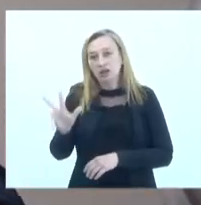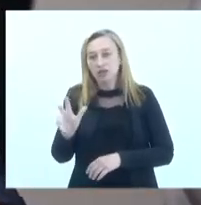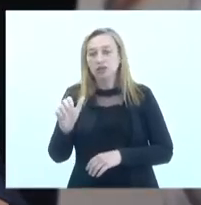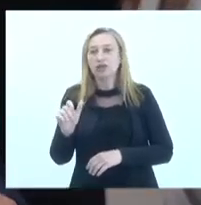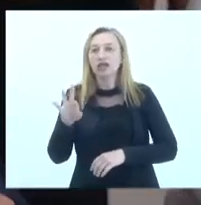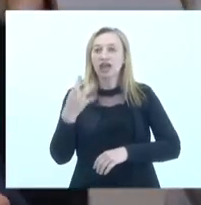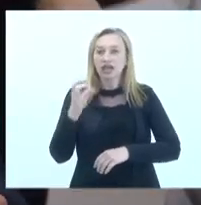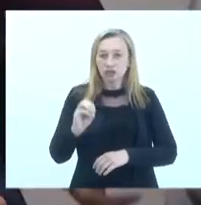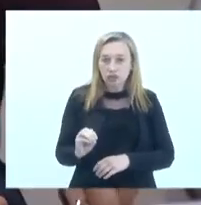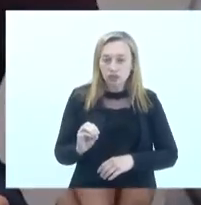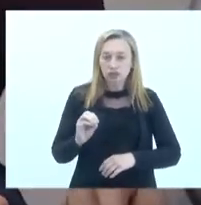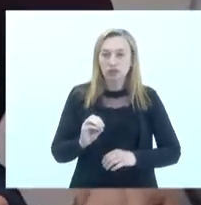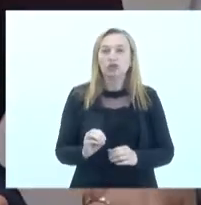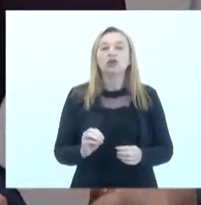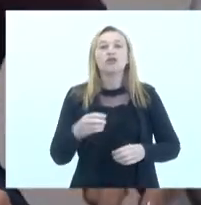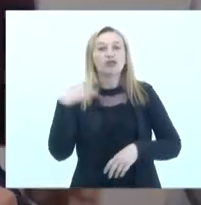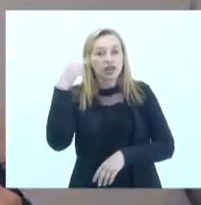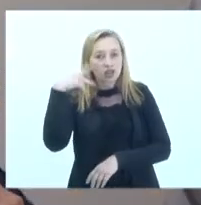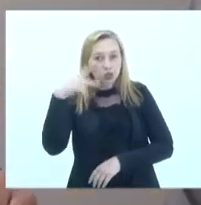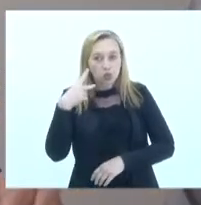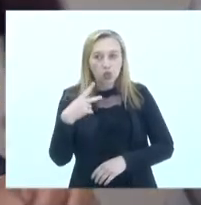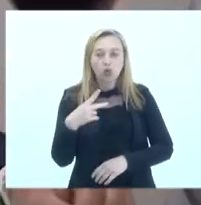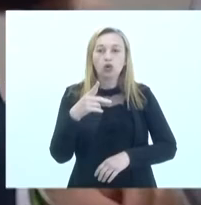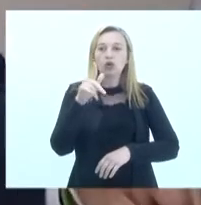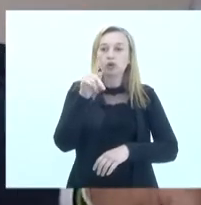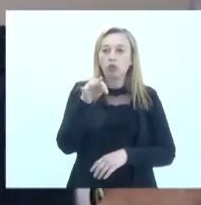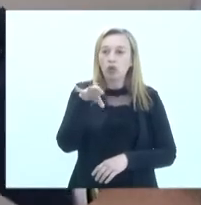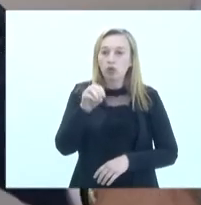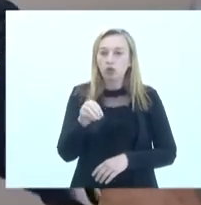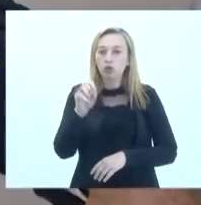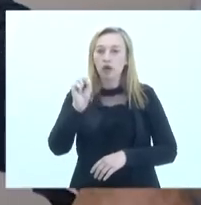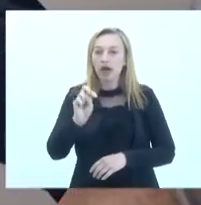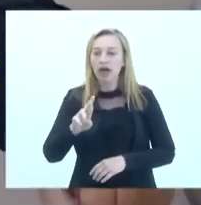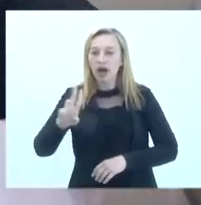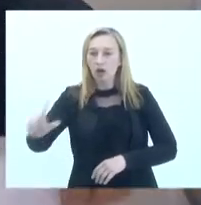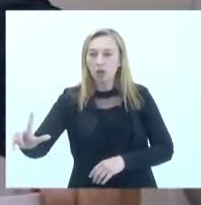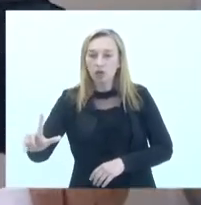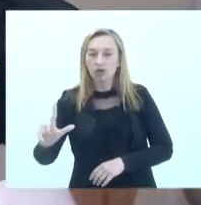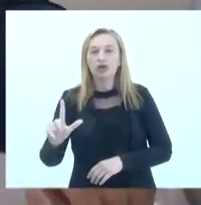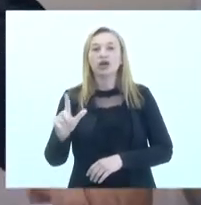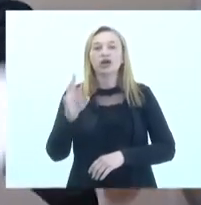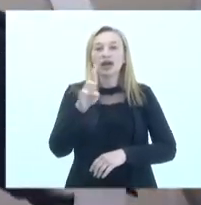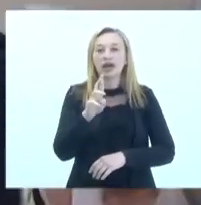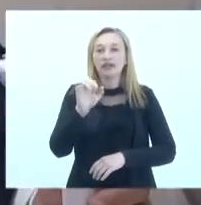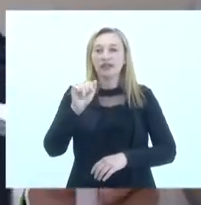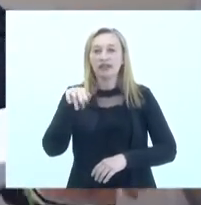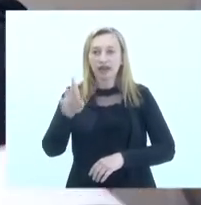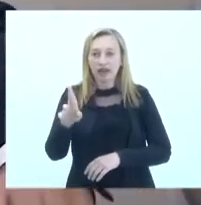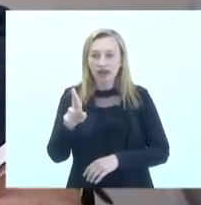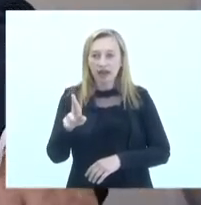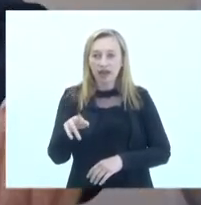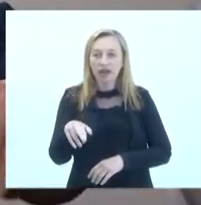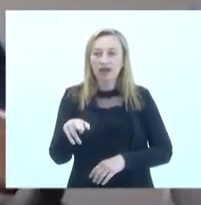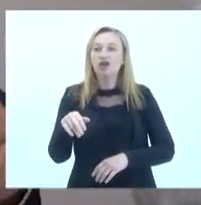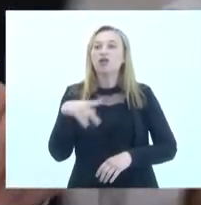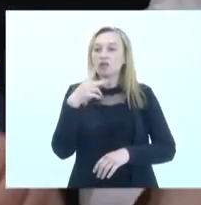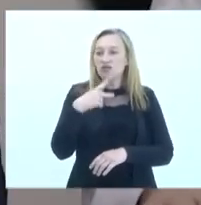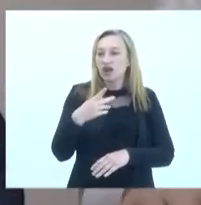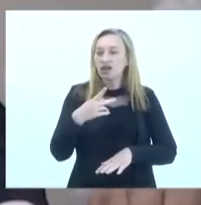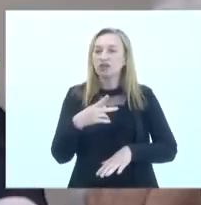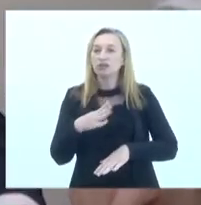Clésio. O vereador de Porto Real, Renan. Vamos anunciando aos poucos.